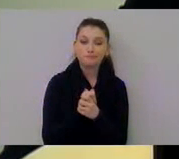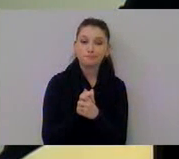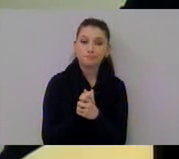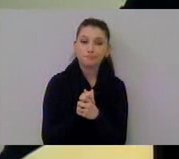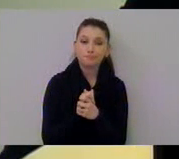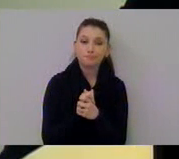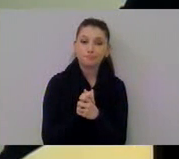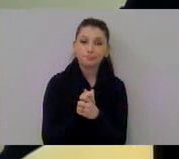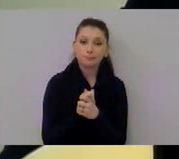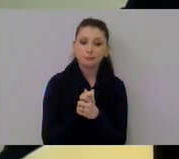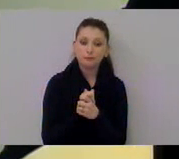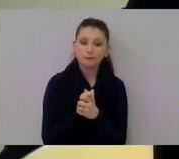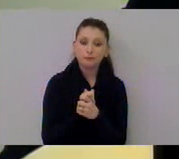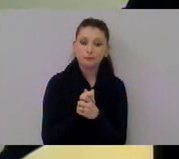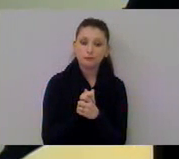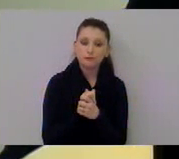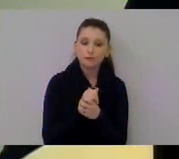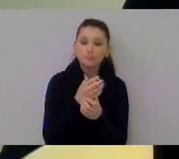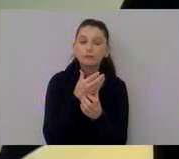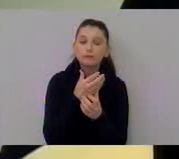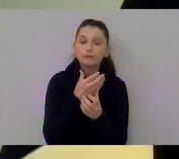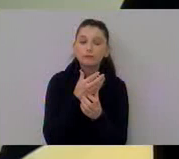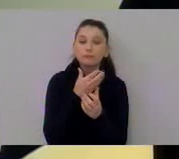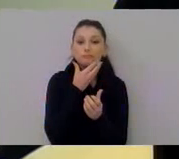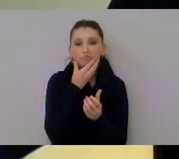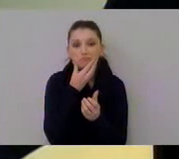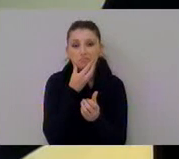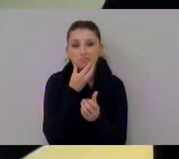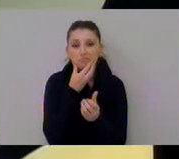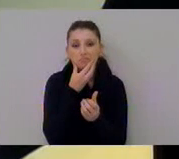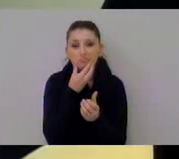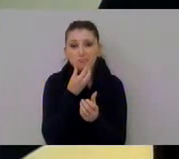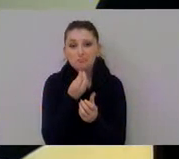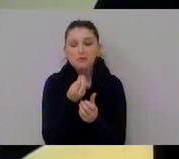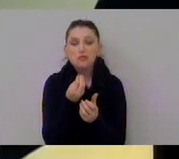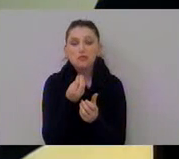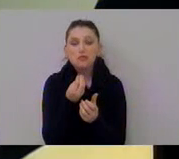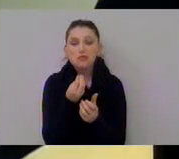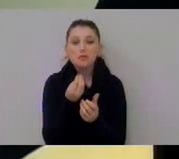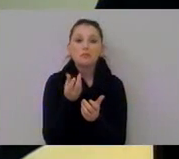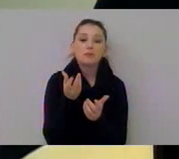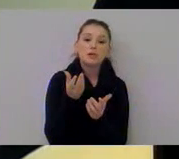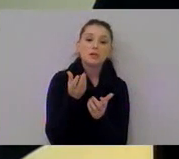Um homem que realmente, pela sua trajetória política,